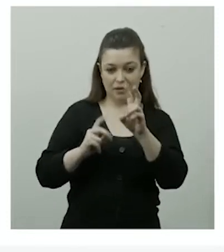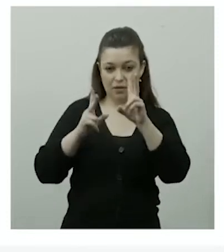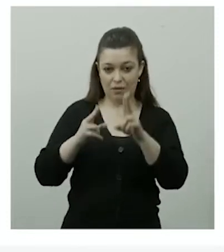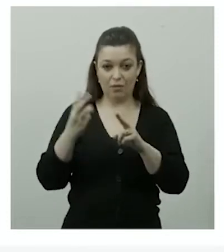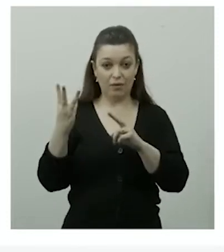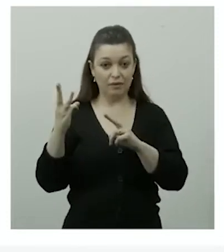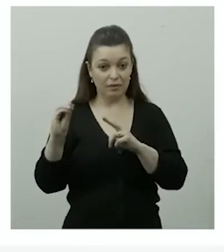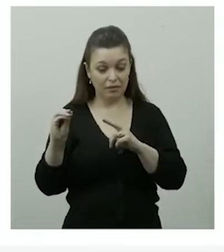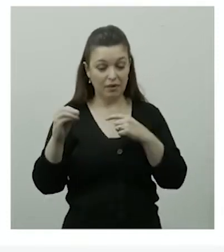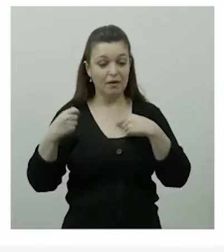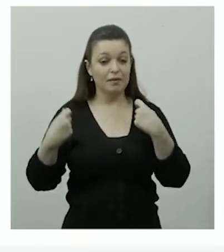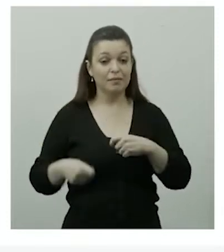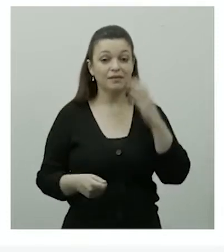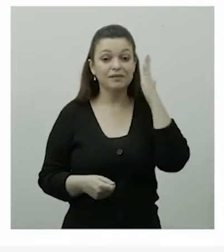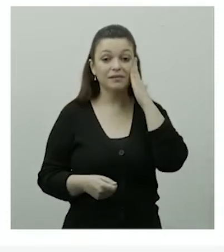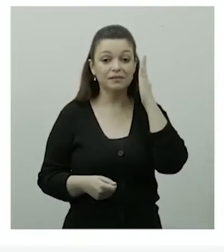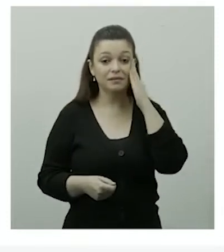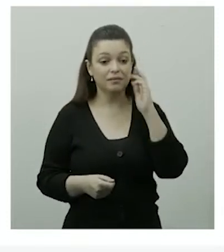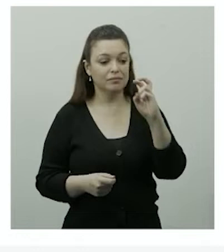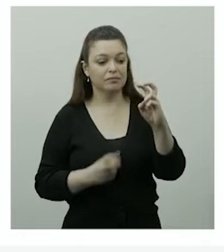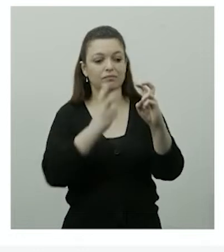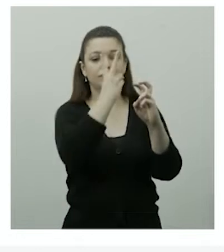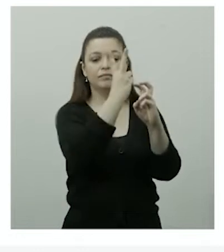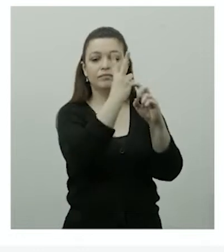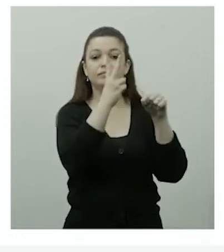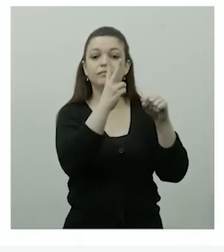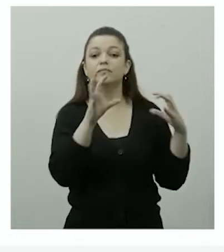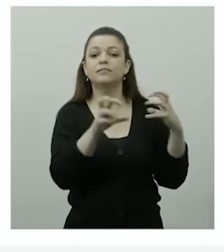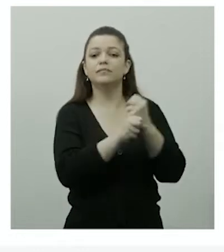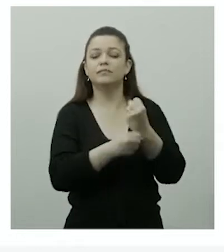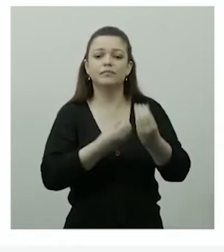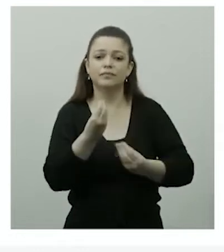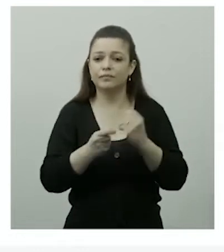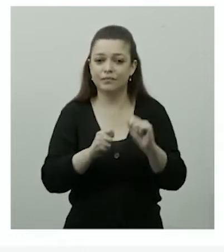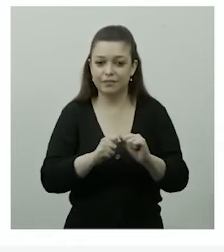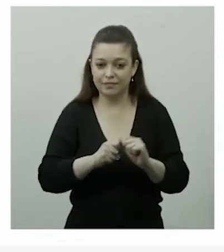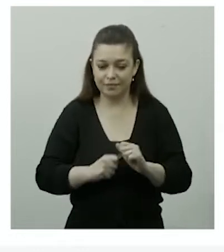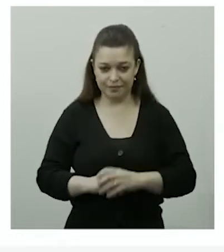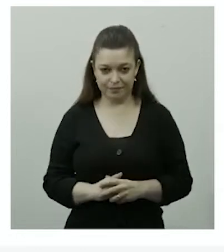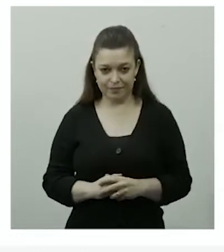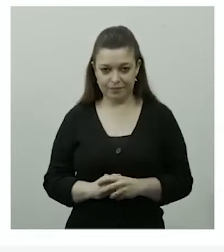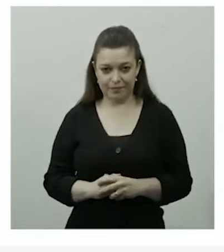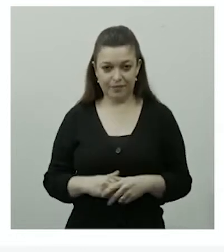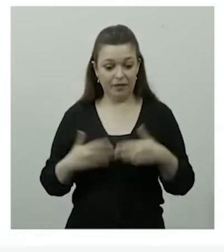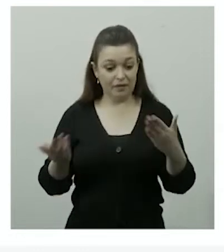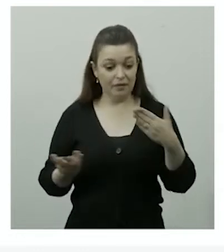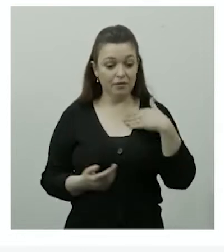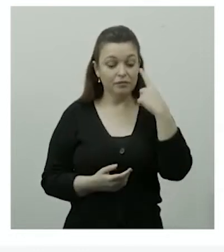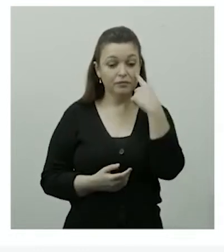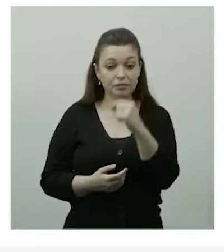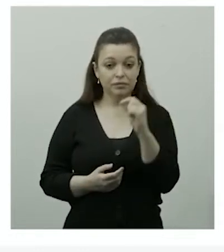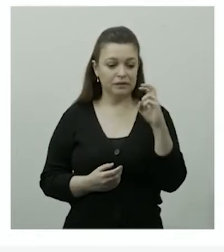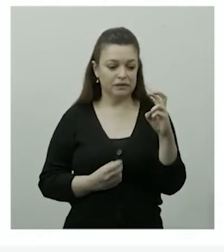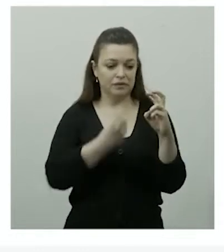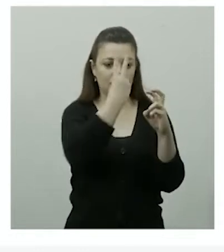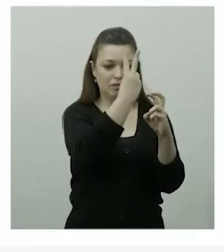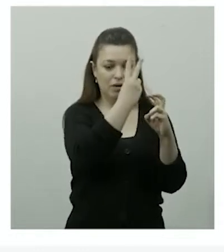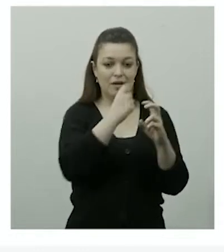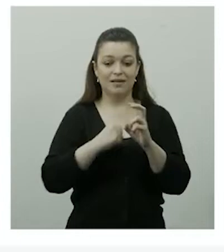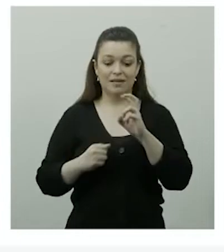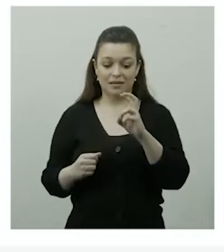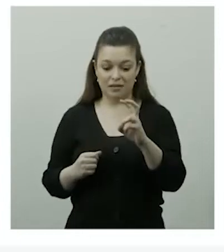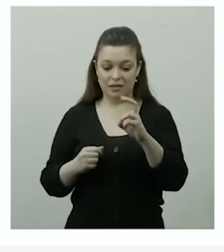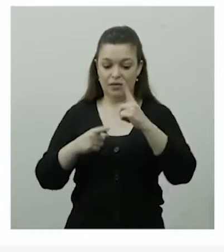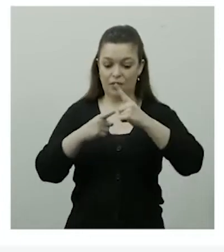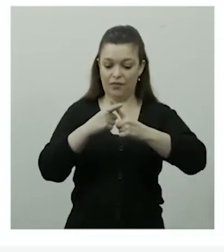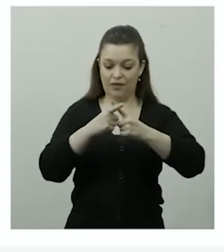Temos que descobrir o valor do 5 ao quadrado. Então, para a gente descobrir, é 5 vezes o